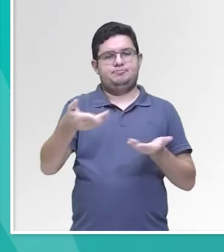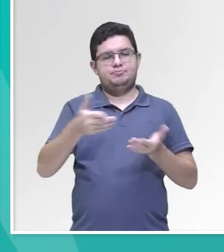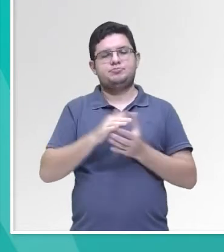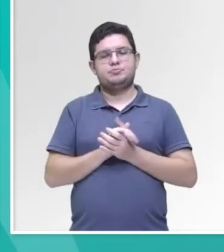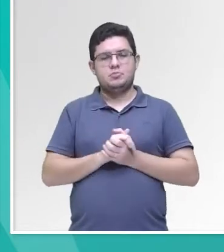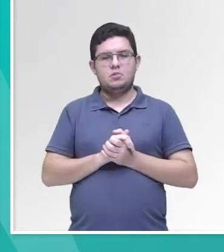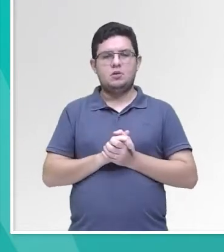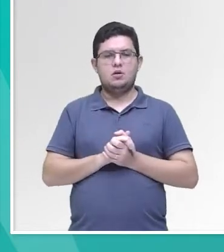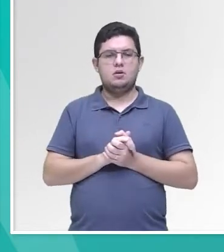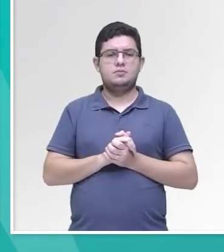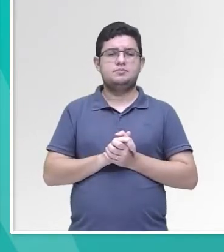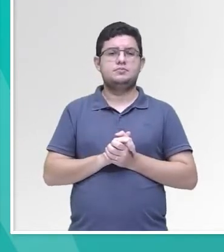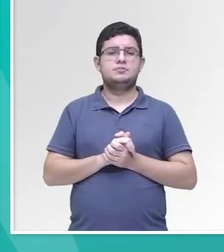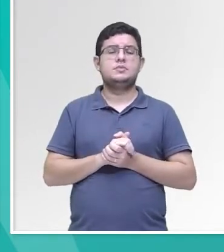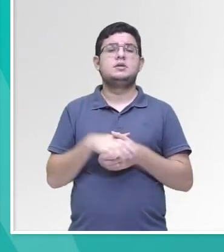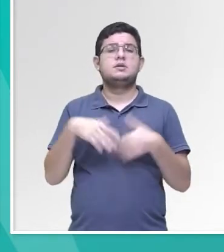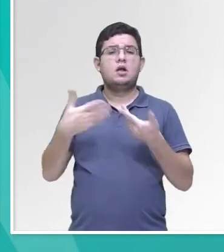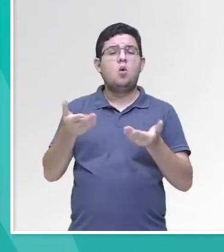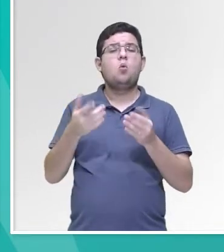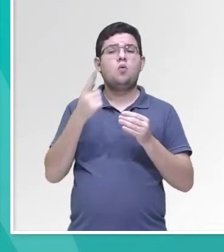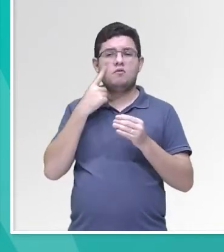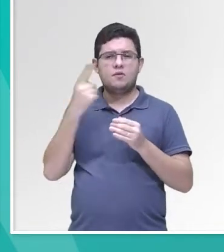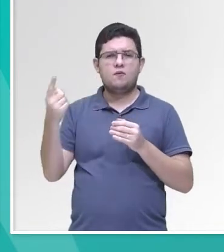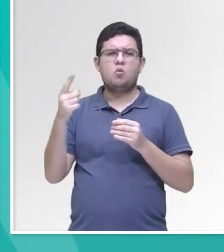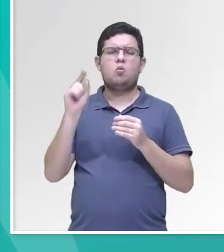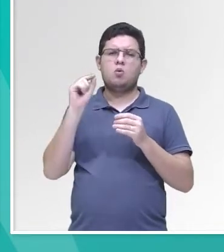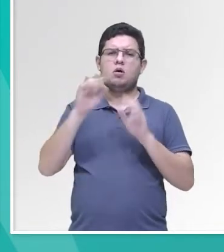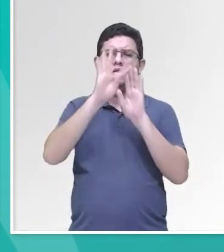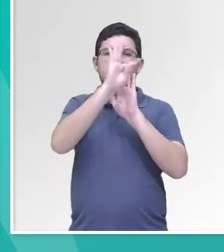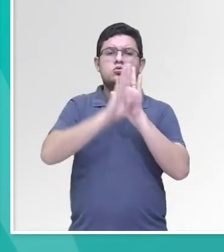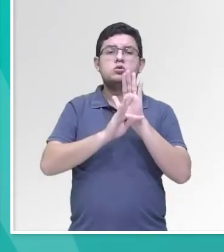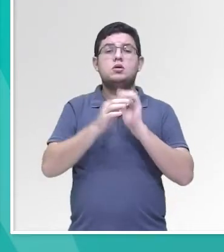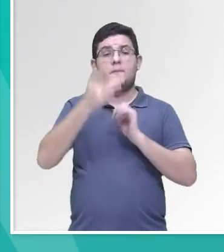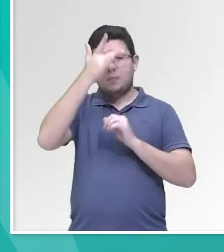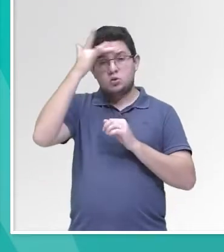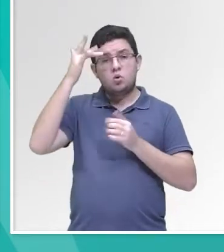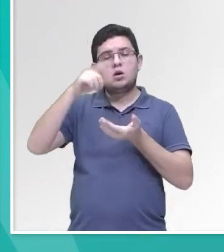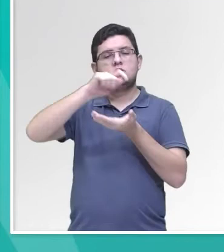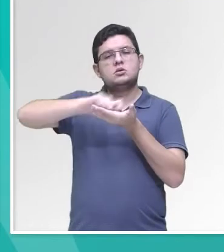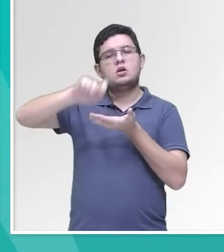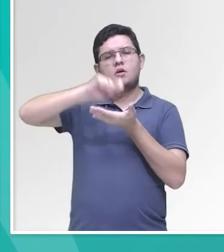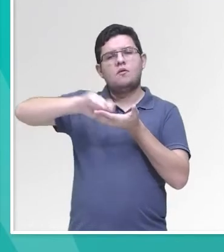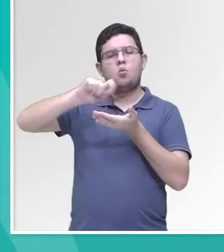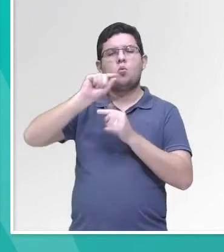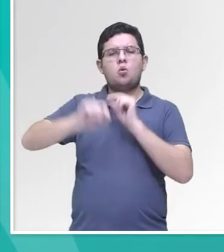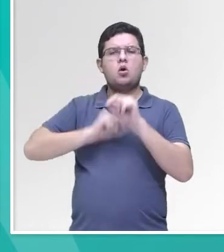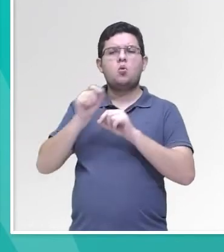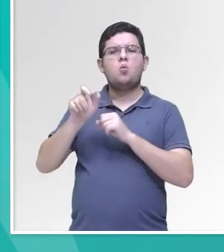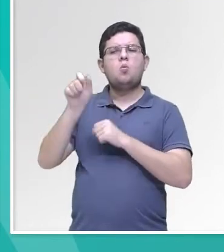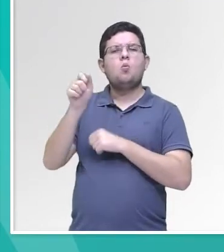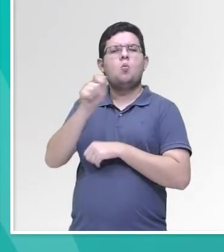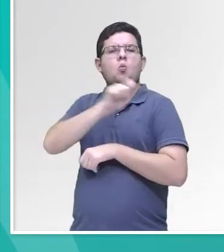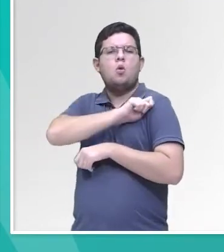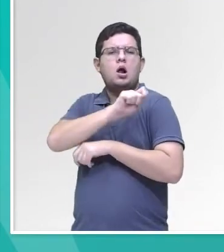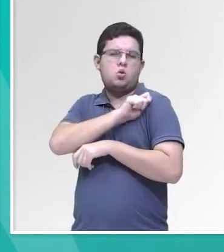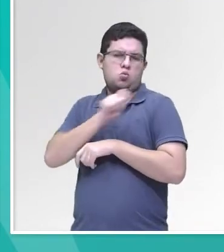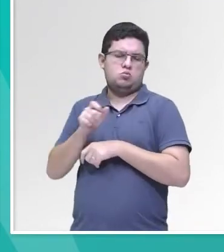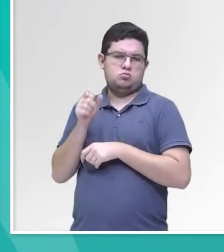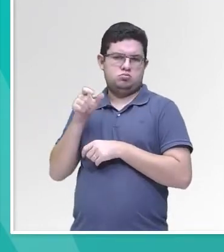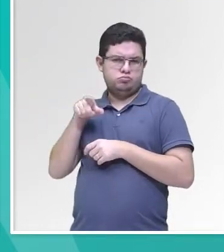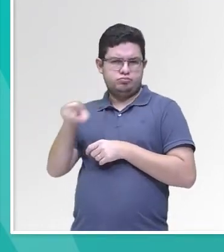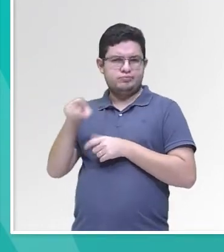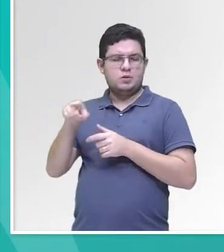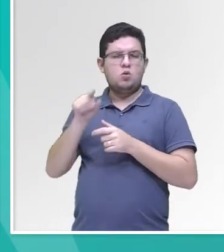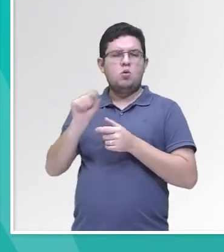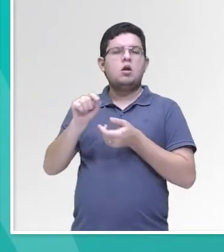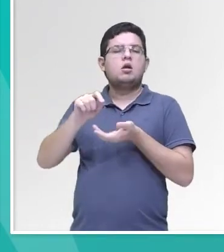diante. Durante todo o texto, a pessoa que escreveu, né, esse aluno, candidato ao Enem que escreveu, foi